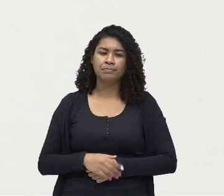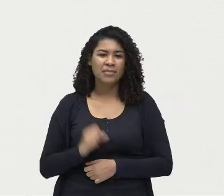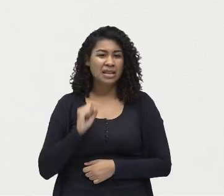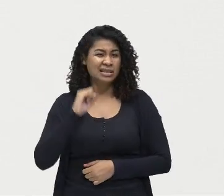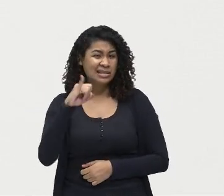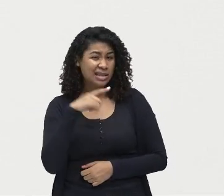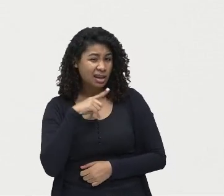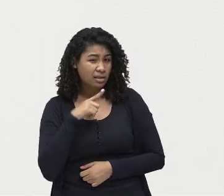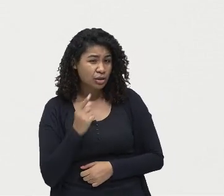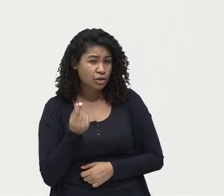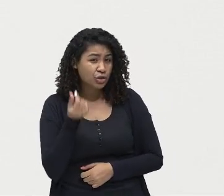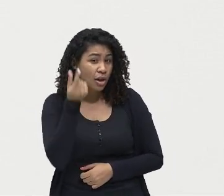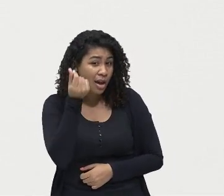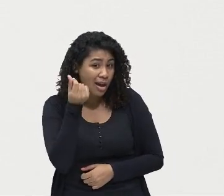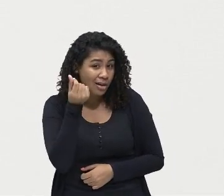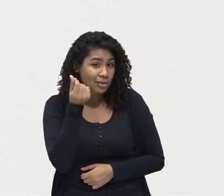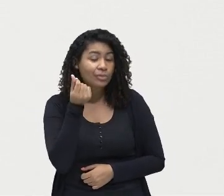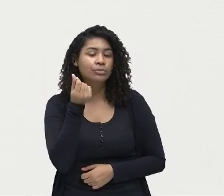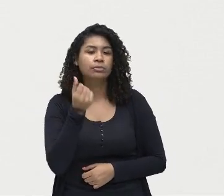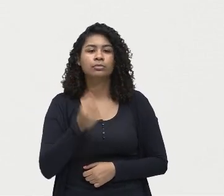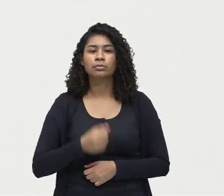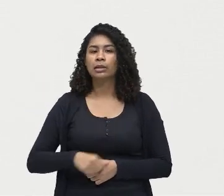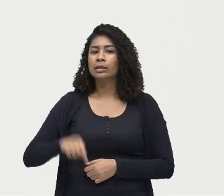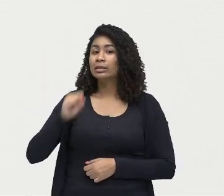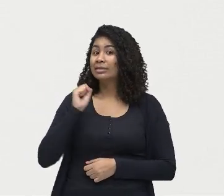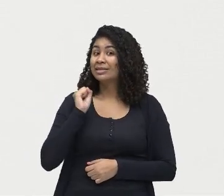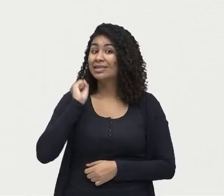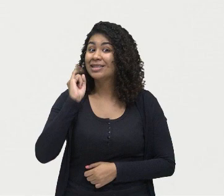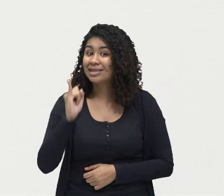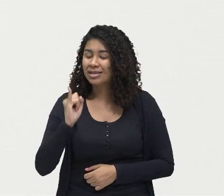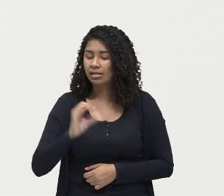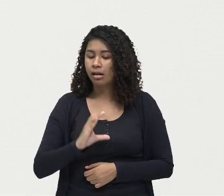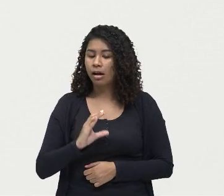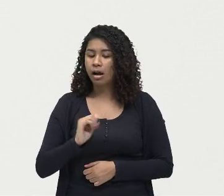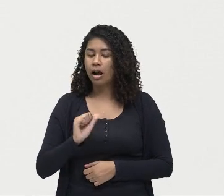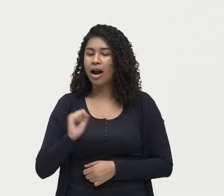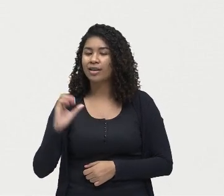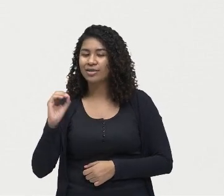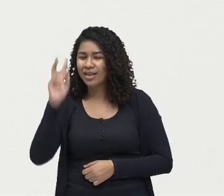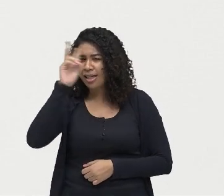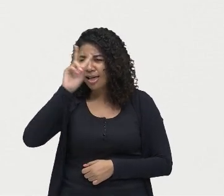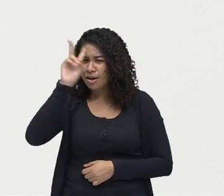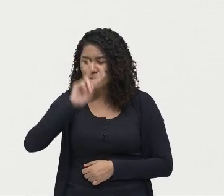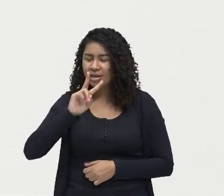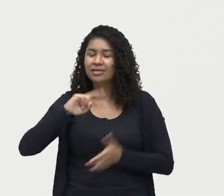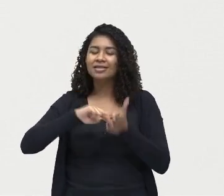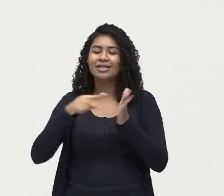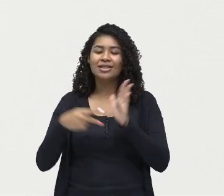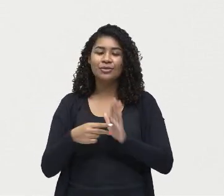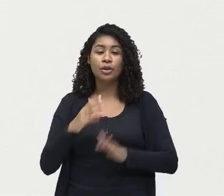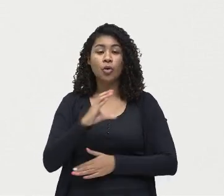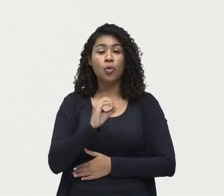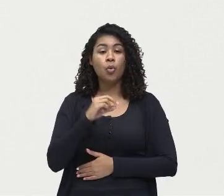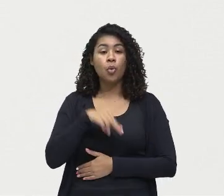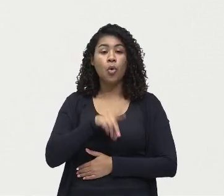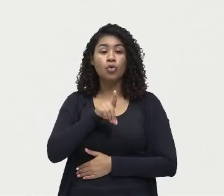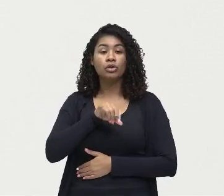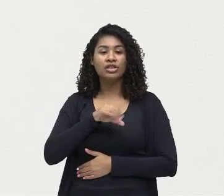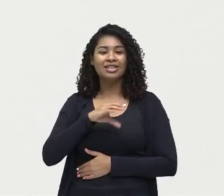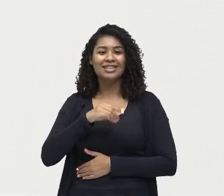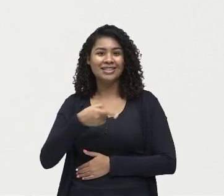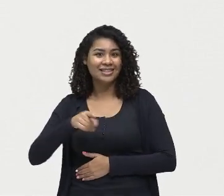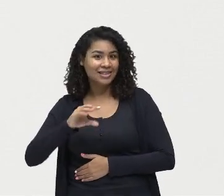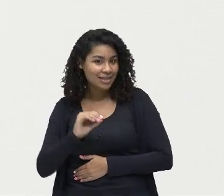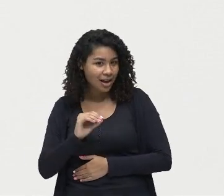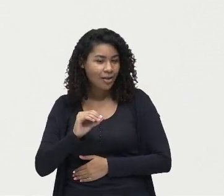dinheiro, se caso, então nós temos uma condição na letra A. Condição, pode